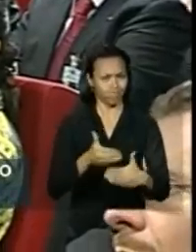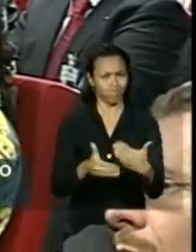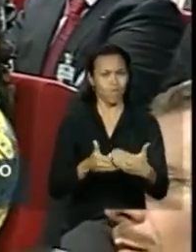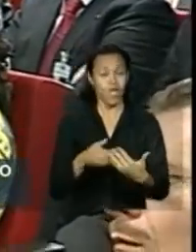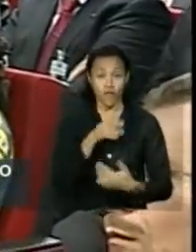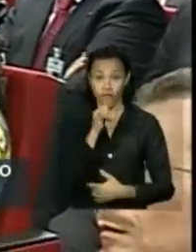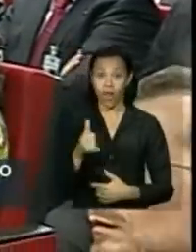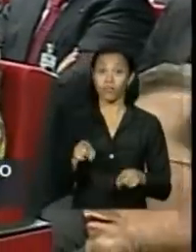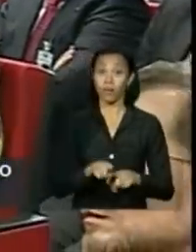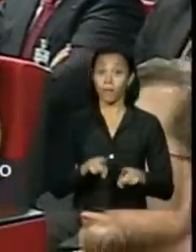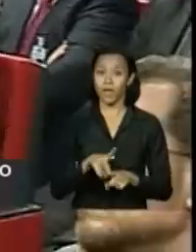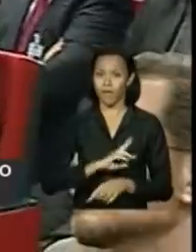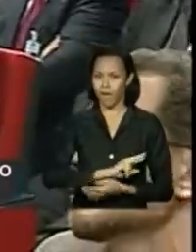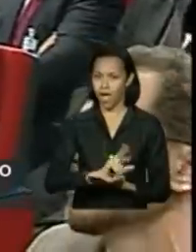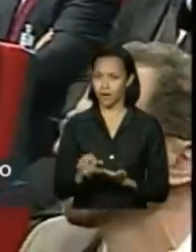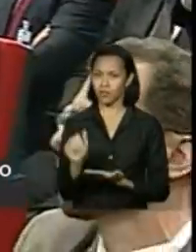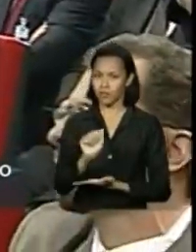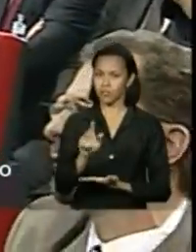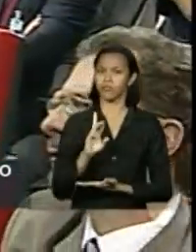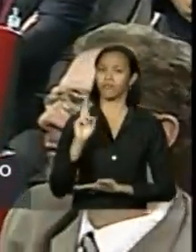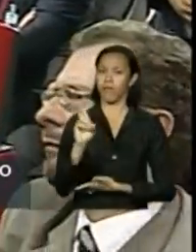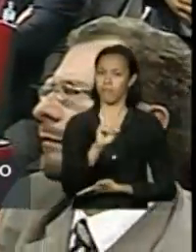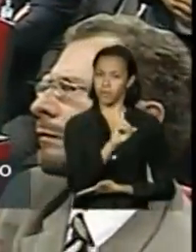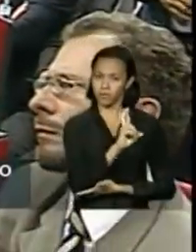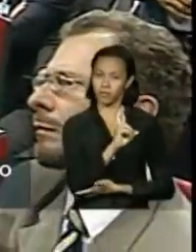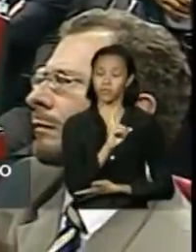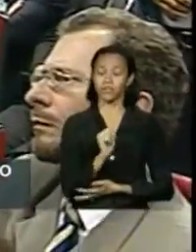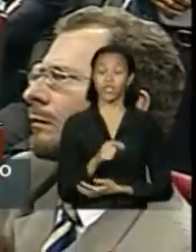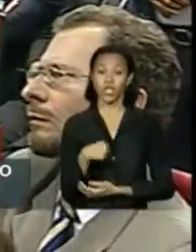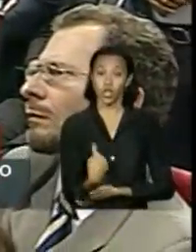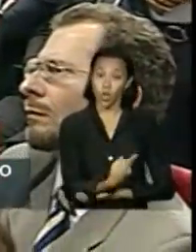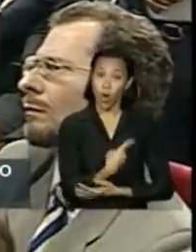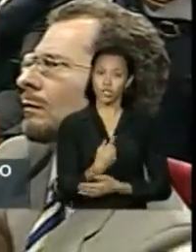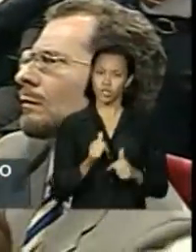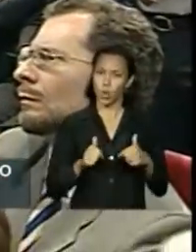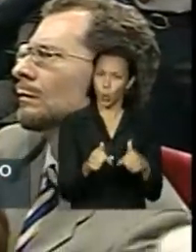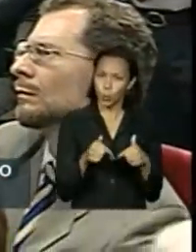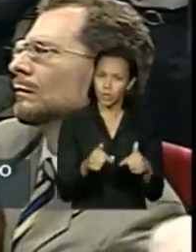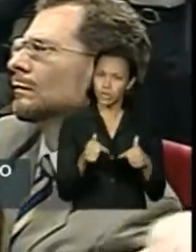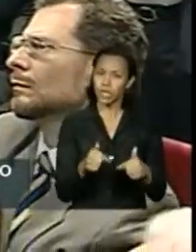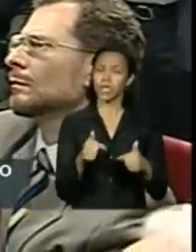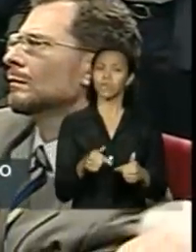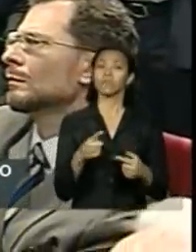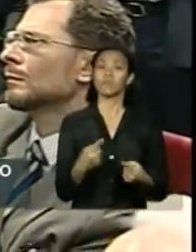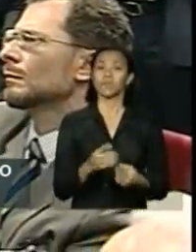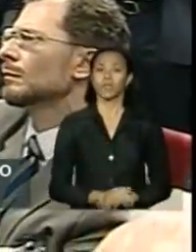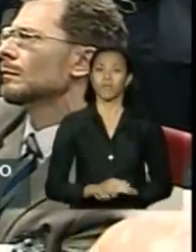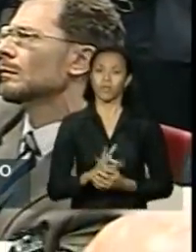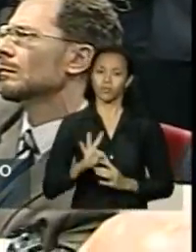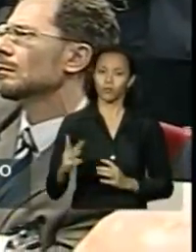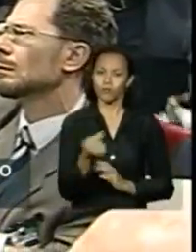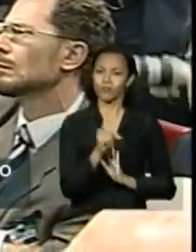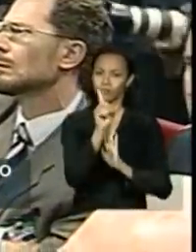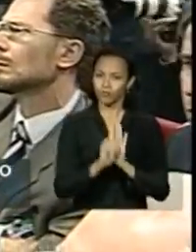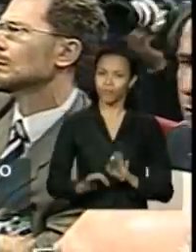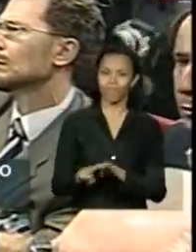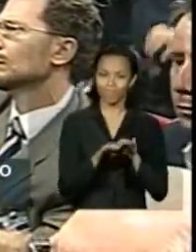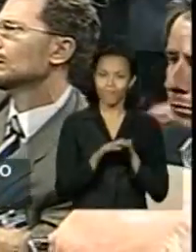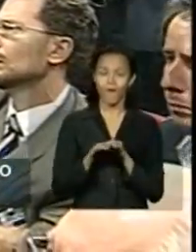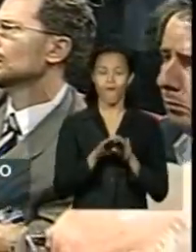dizeres representativas dos Servidores que nós que lutamos pela redemocratização do país